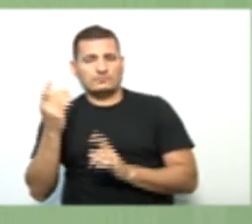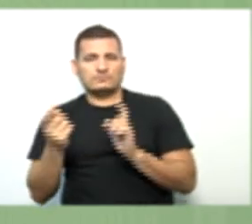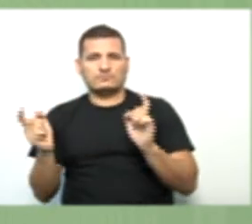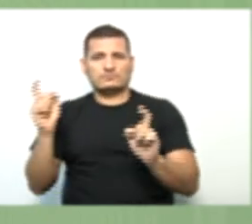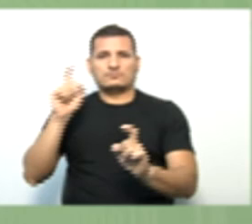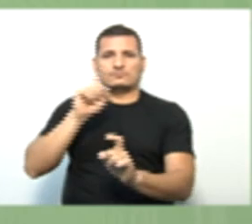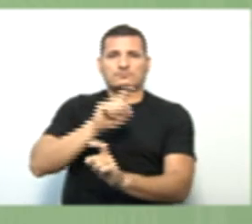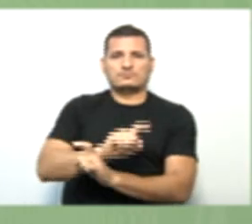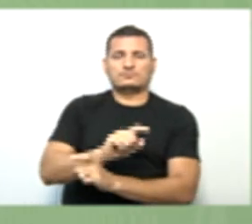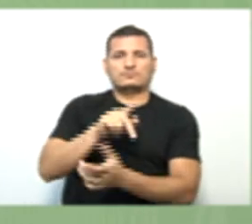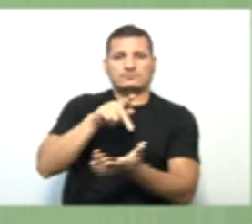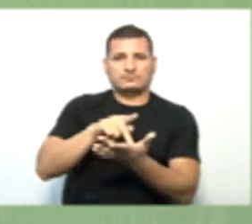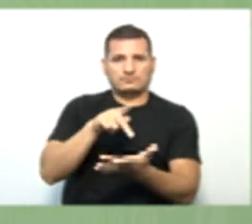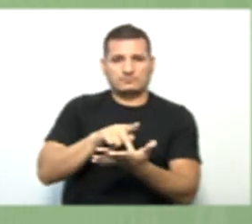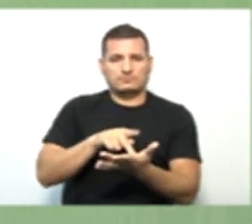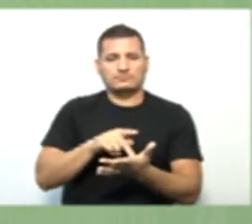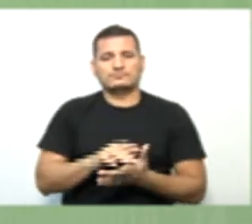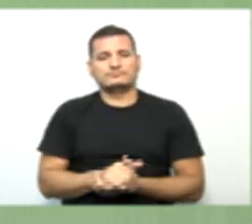Por exemplo, se eu tenho